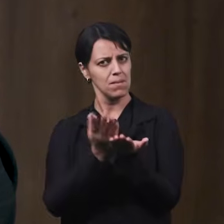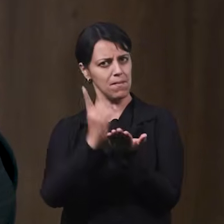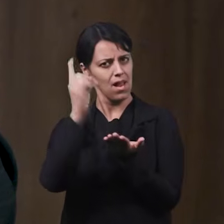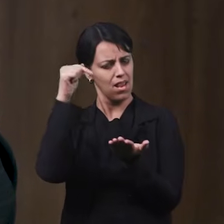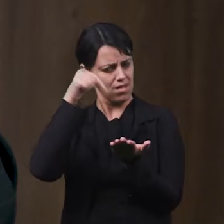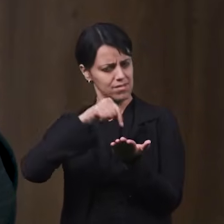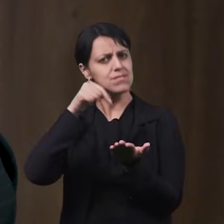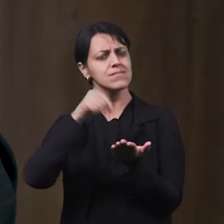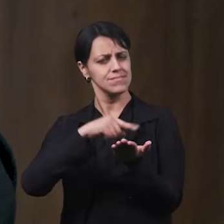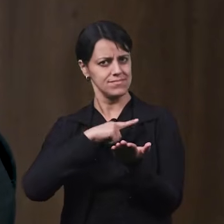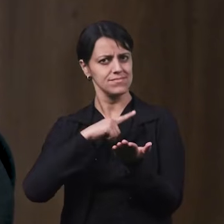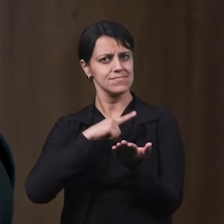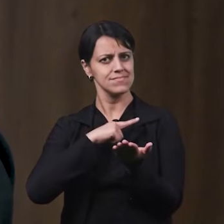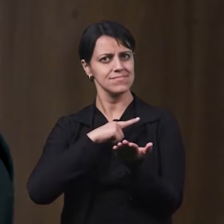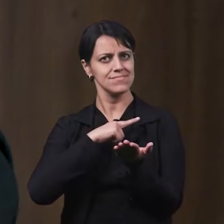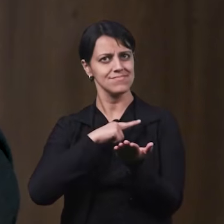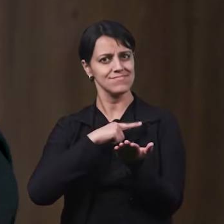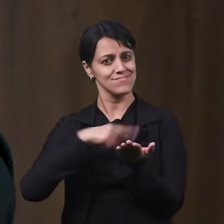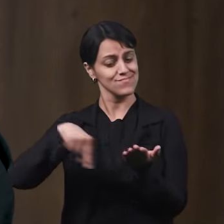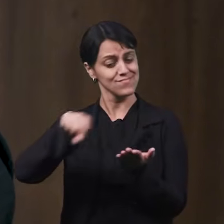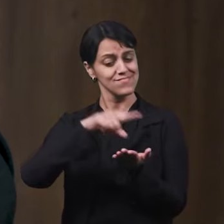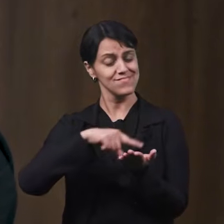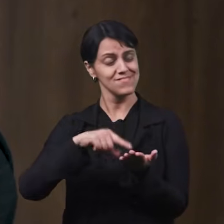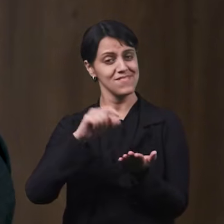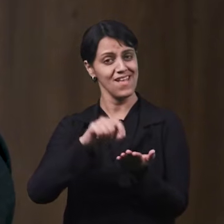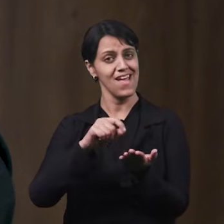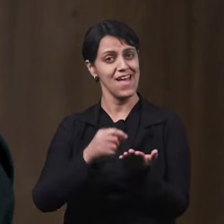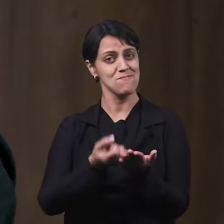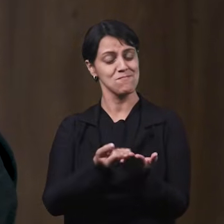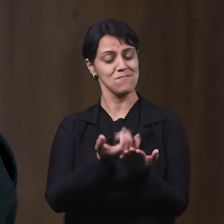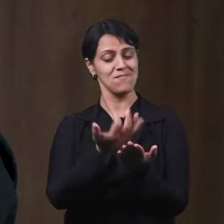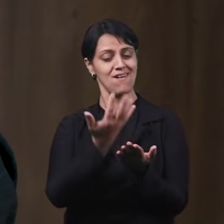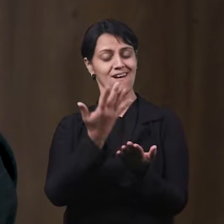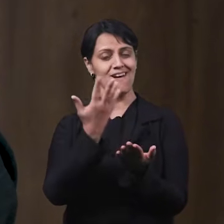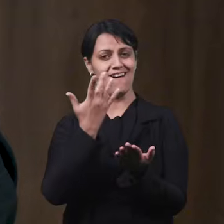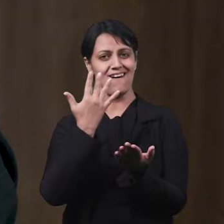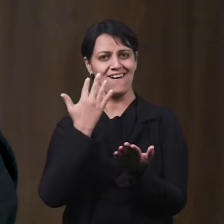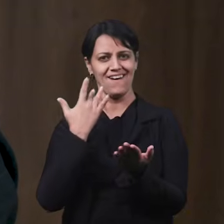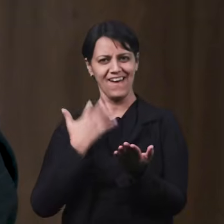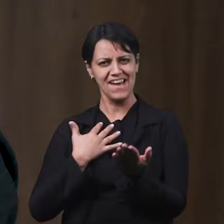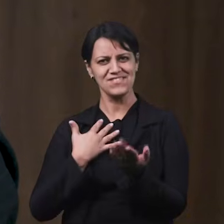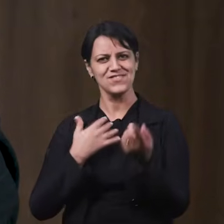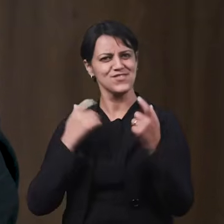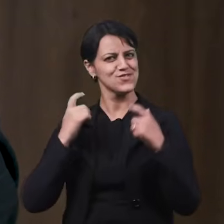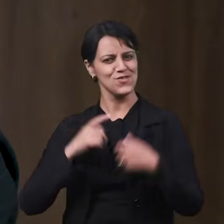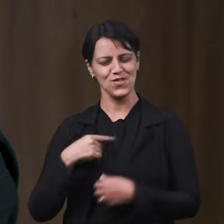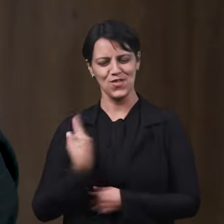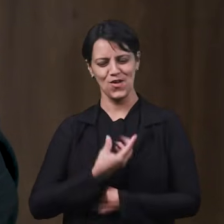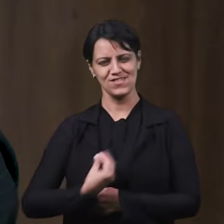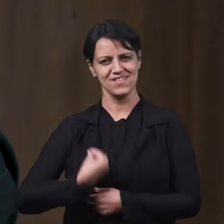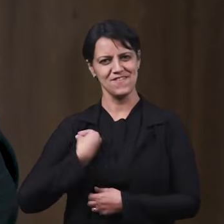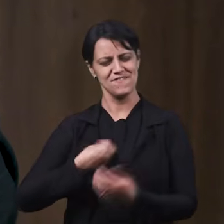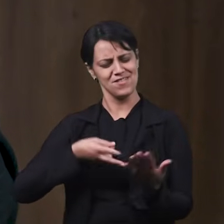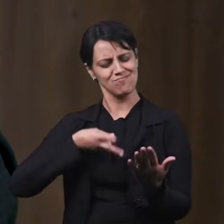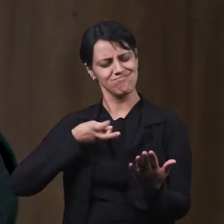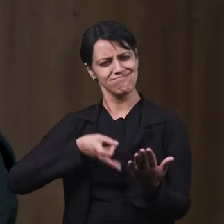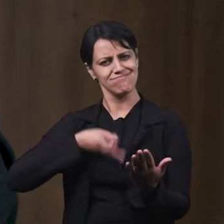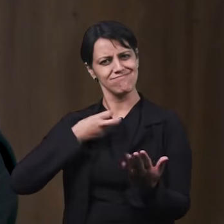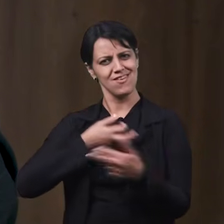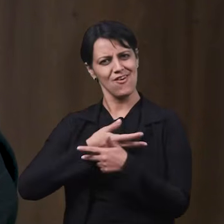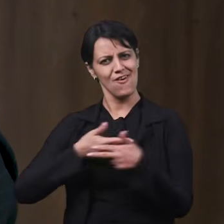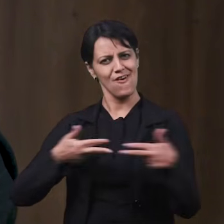a Bíblia, o nosso manancial, a nossa fonte de onde nós extraímos